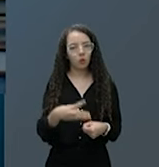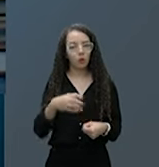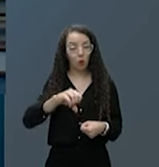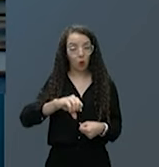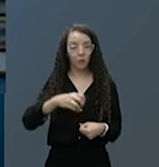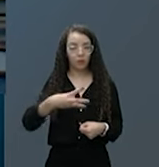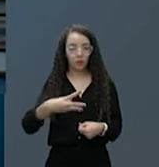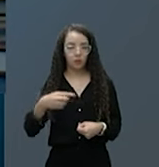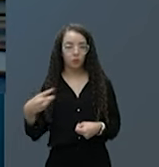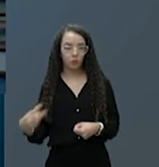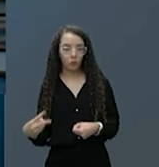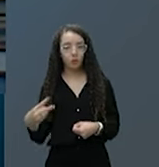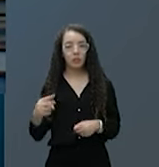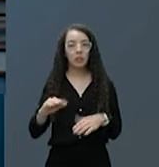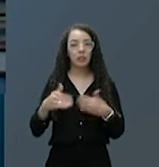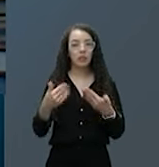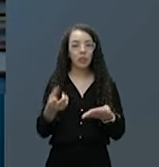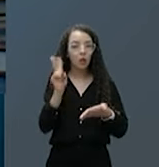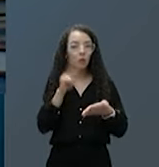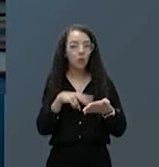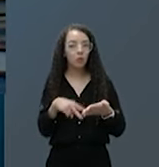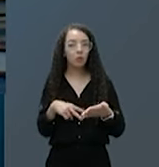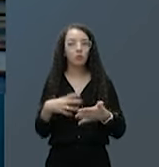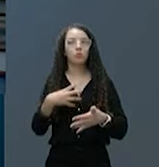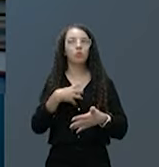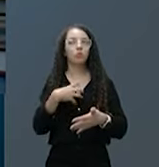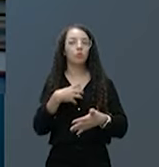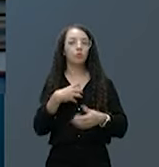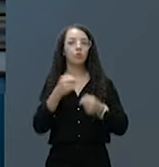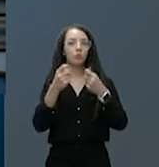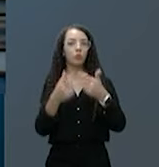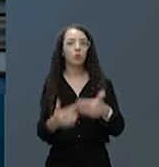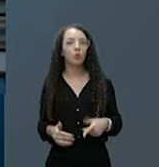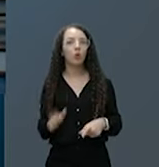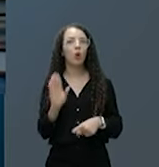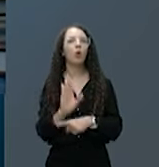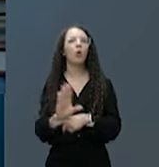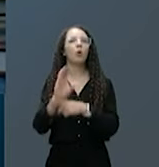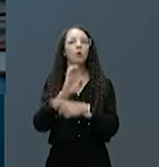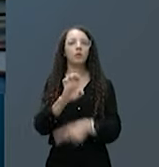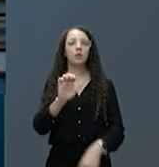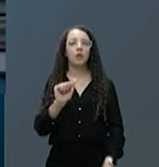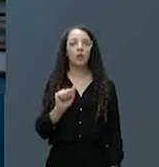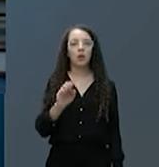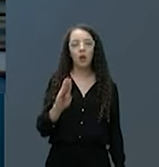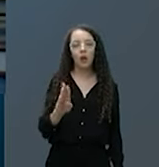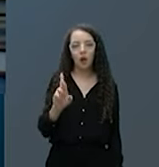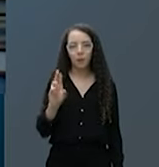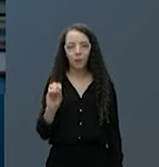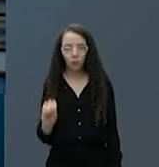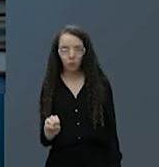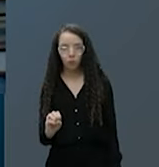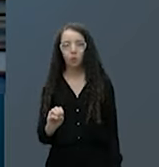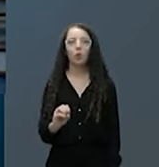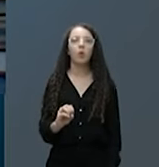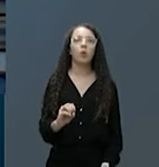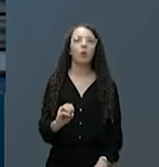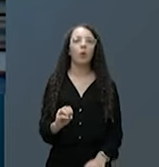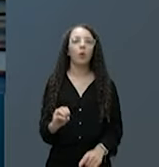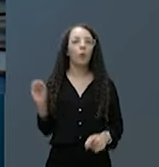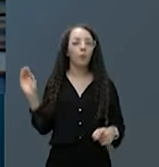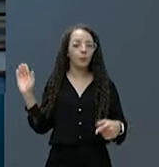Campbell, nesse sentido é a contribuição que o CEAPRO, Centro de Estudos Avançados de Processo, traz como amicus curiae